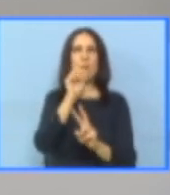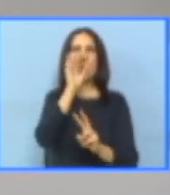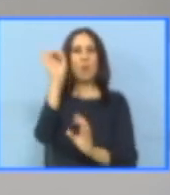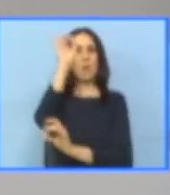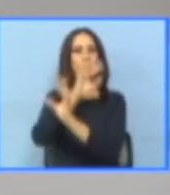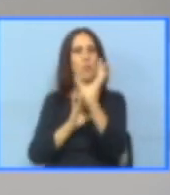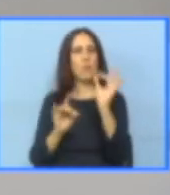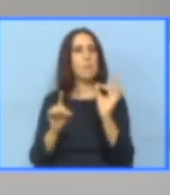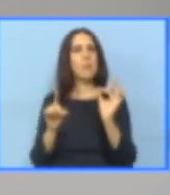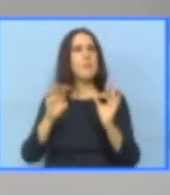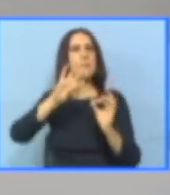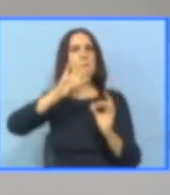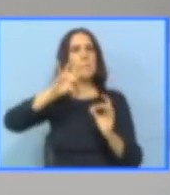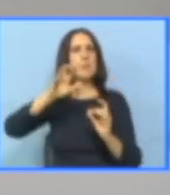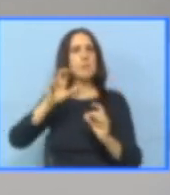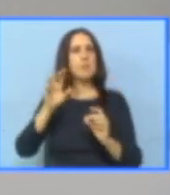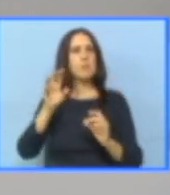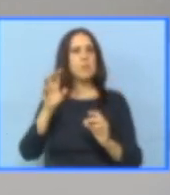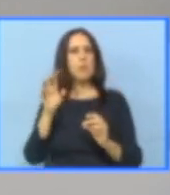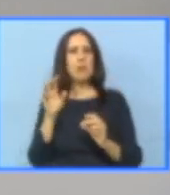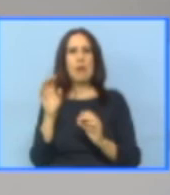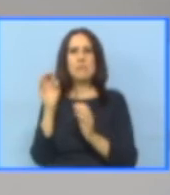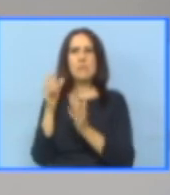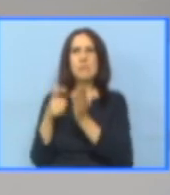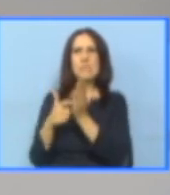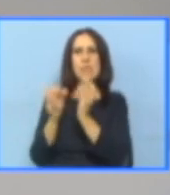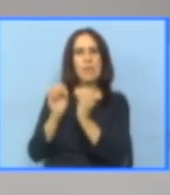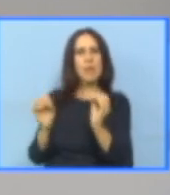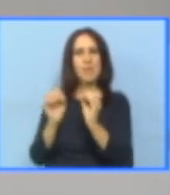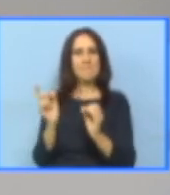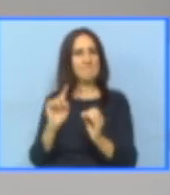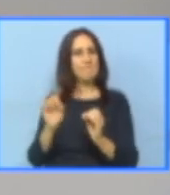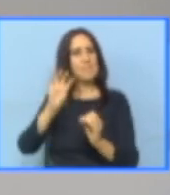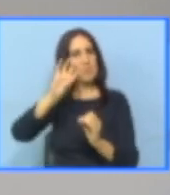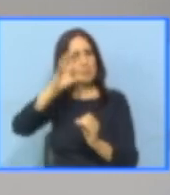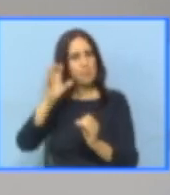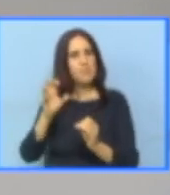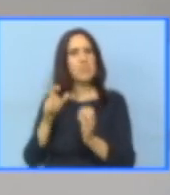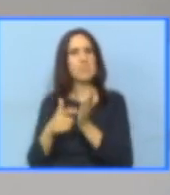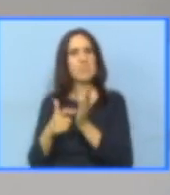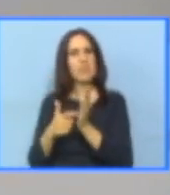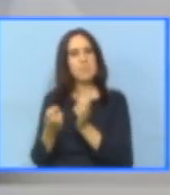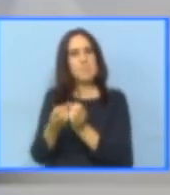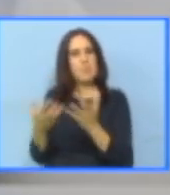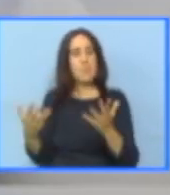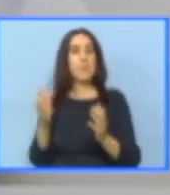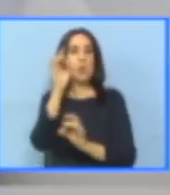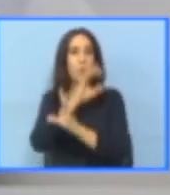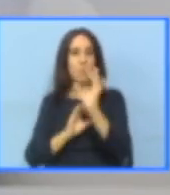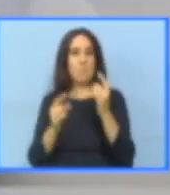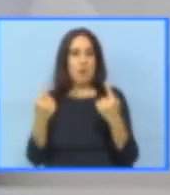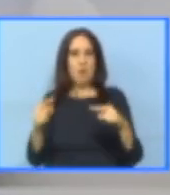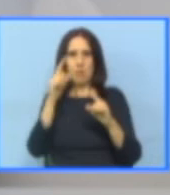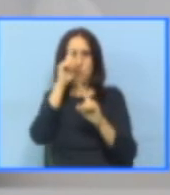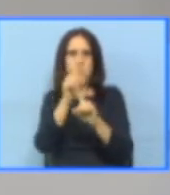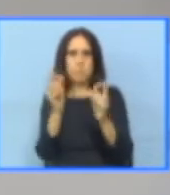não como um país que não necessita de nada e como um país que cada vez mais começa a ter necessidades. A Europa atravessa, como todos sabemos, um